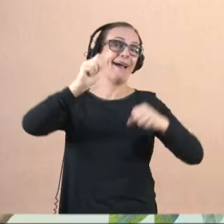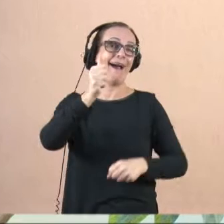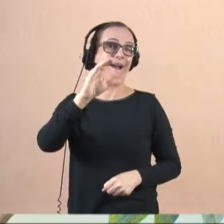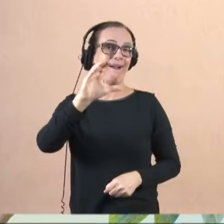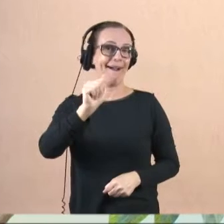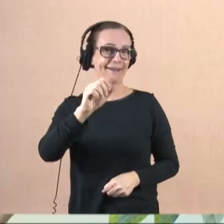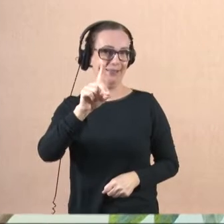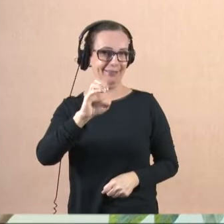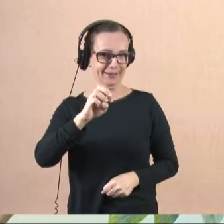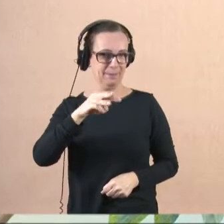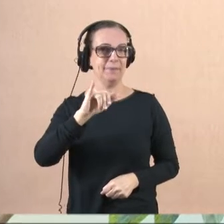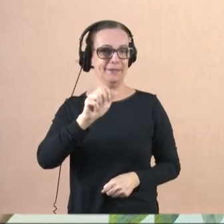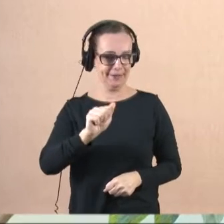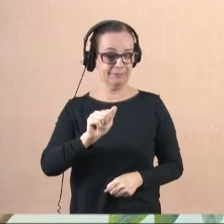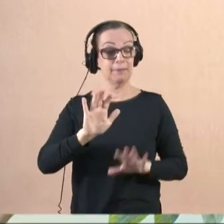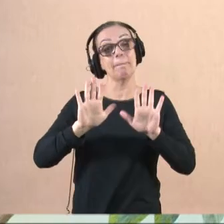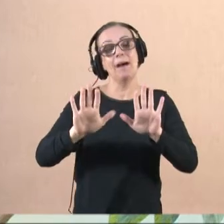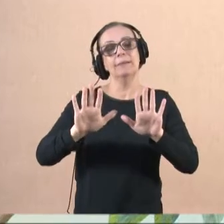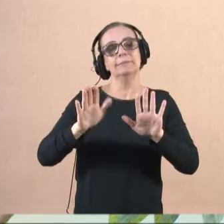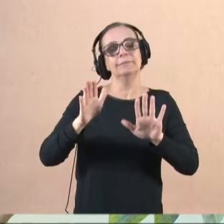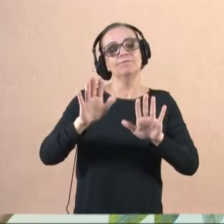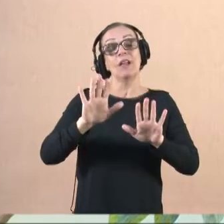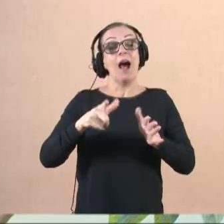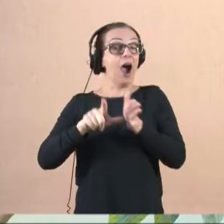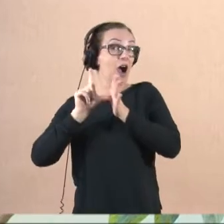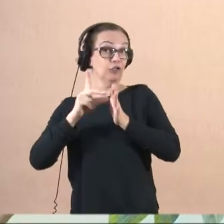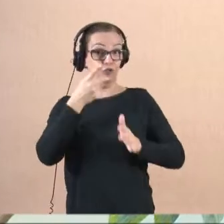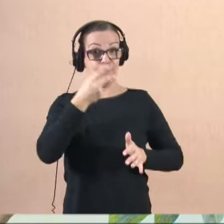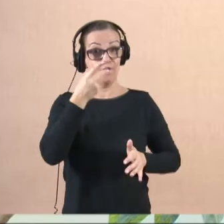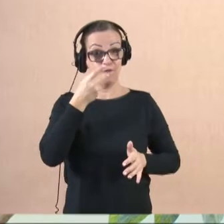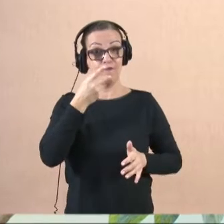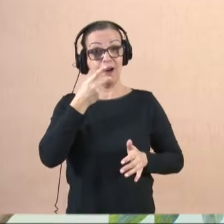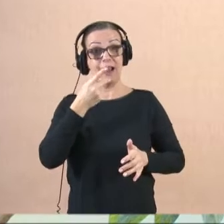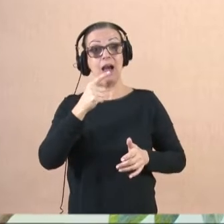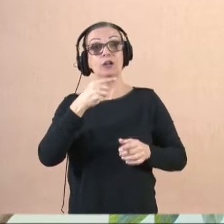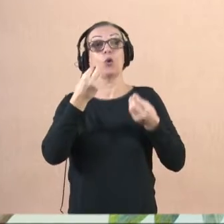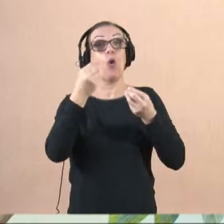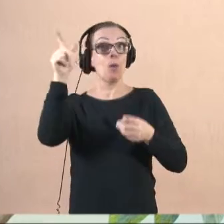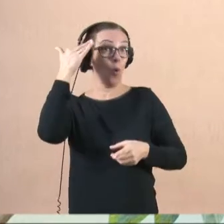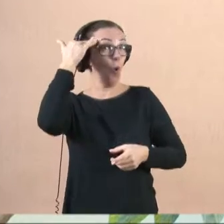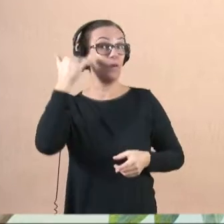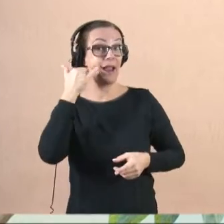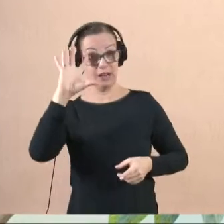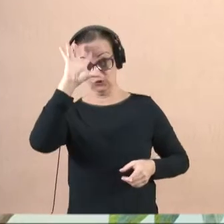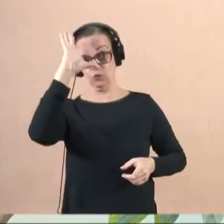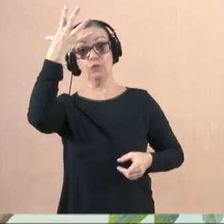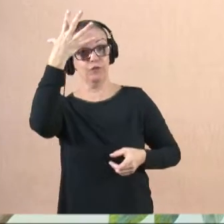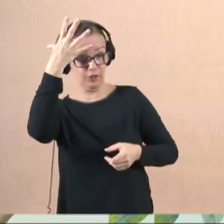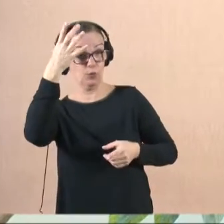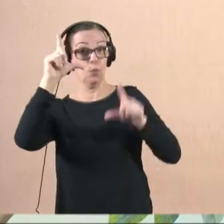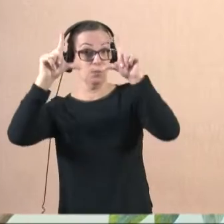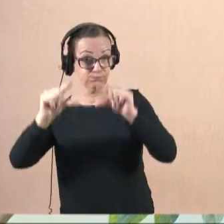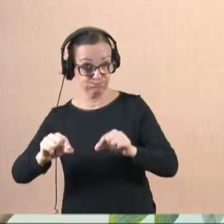então antes de falar sobre a situação e medidas tomadas pela coreia eu